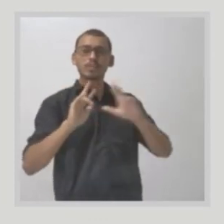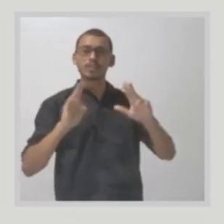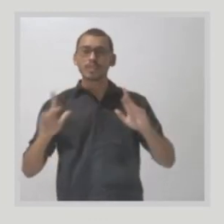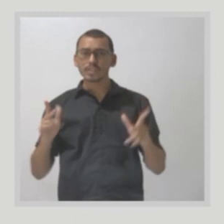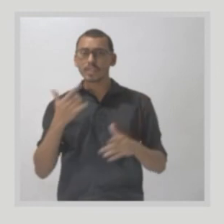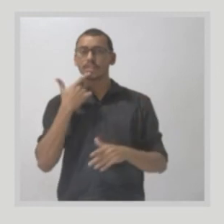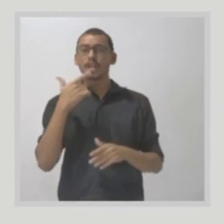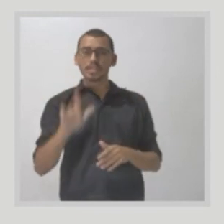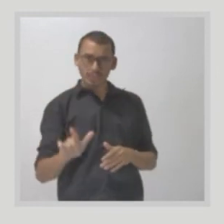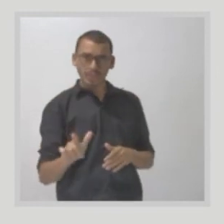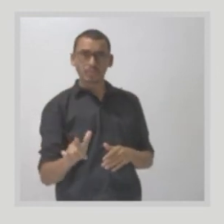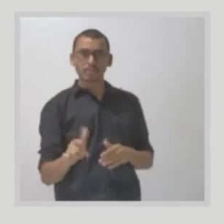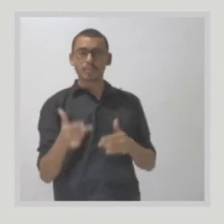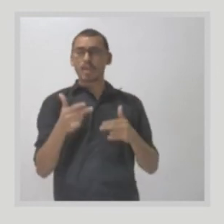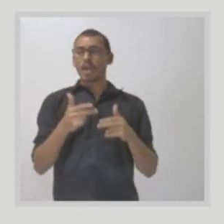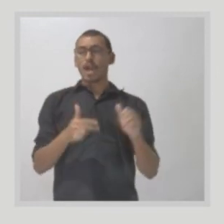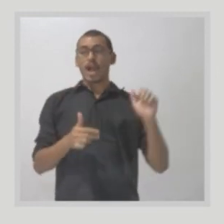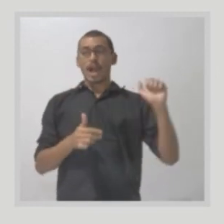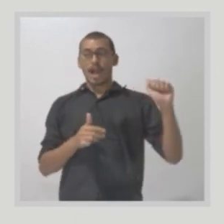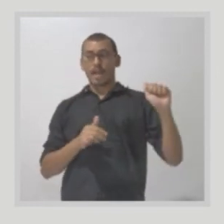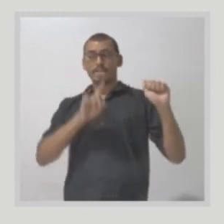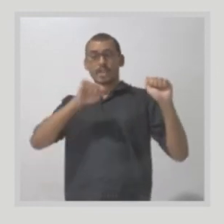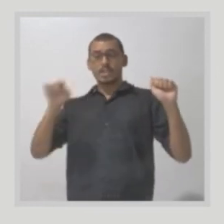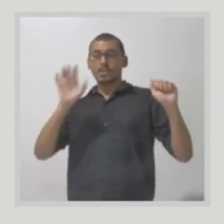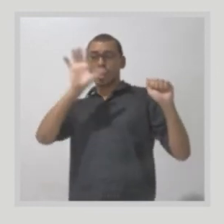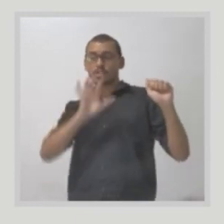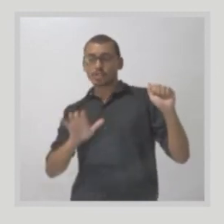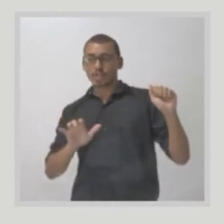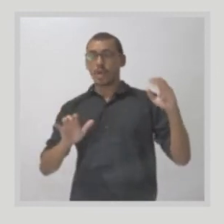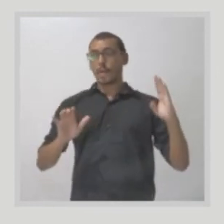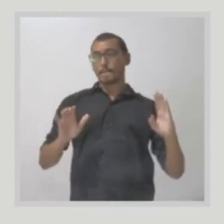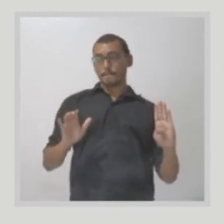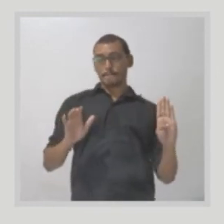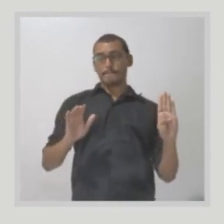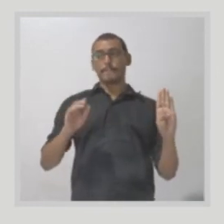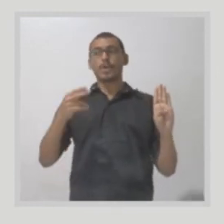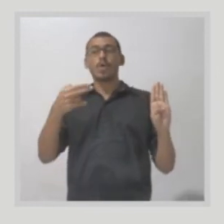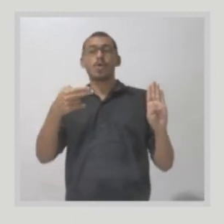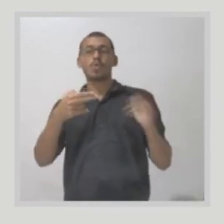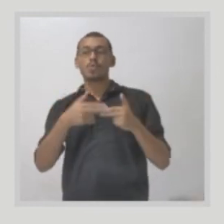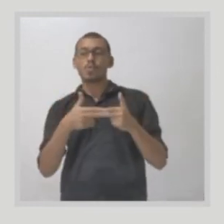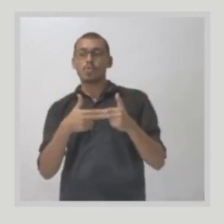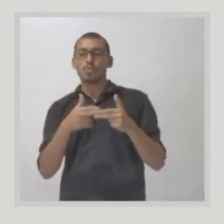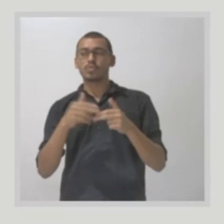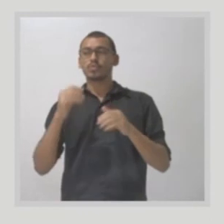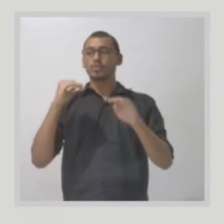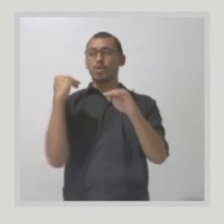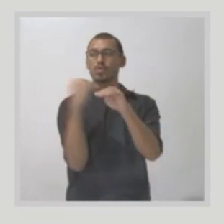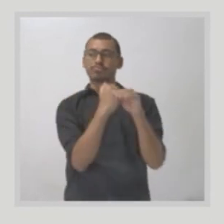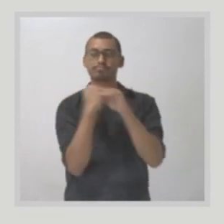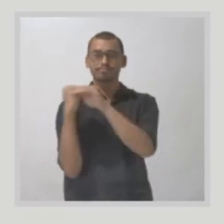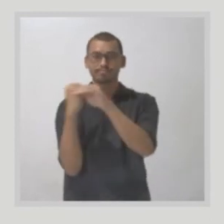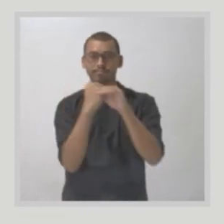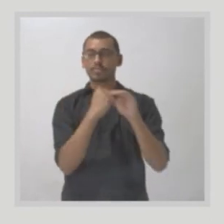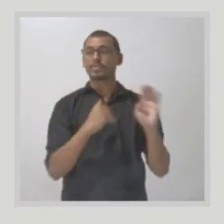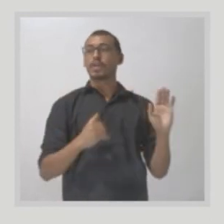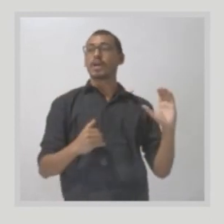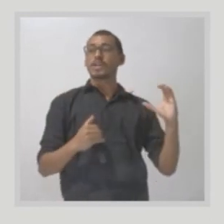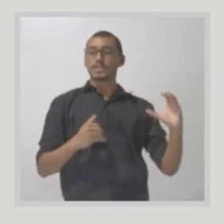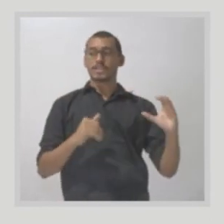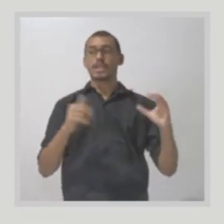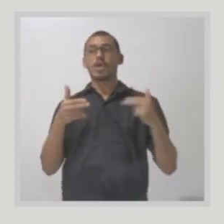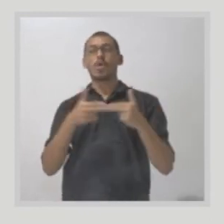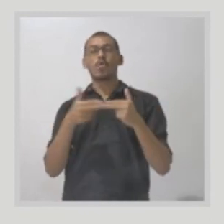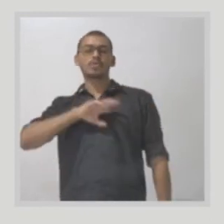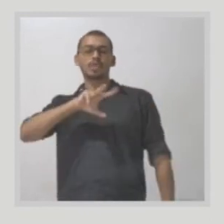regional, o uso da norma culta ou padrão, o uso de marca de opinião, a variedade de português de